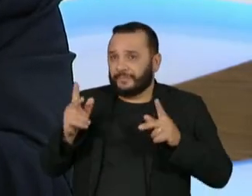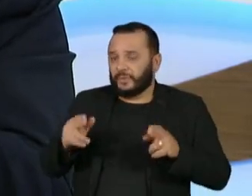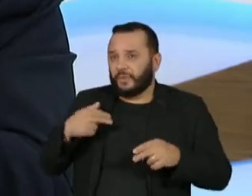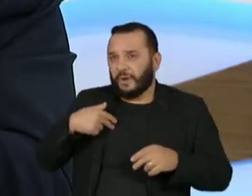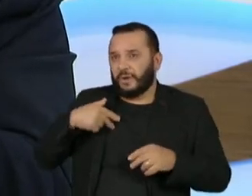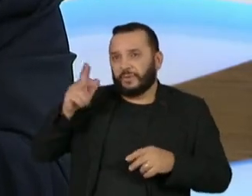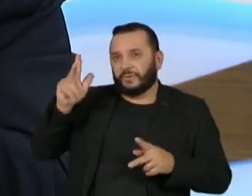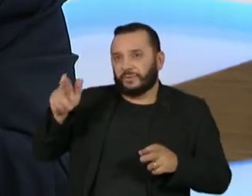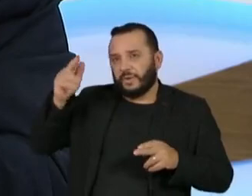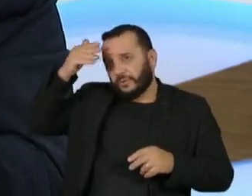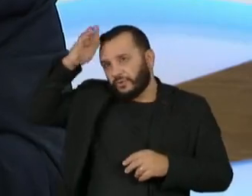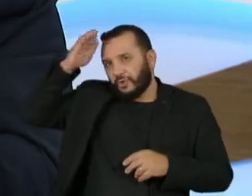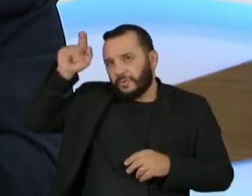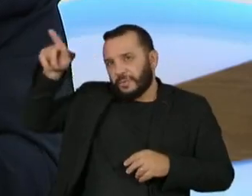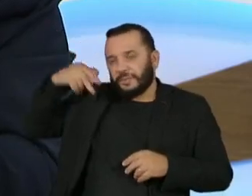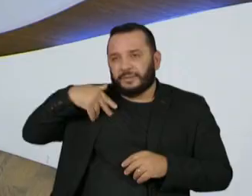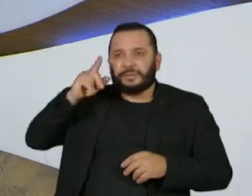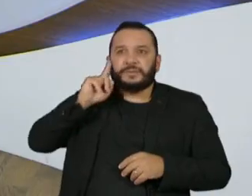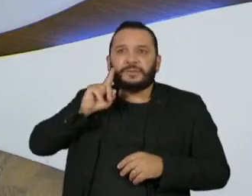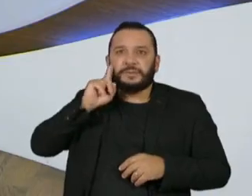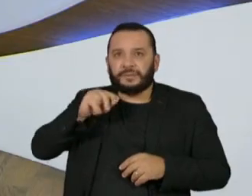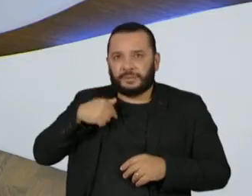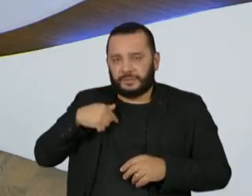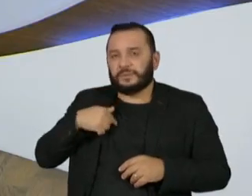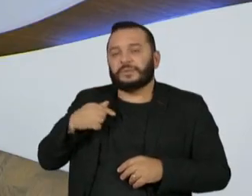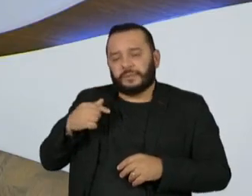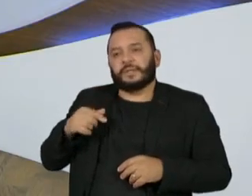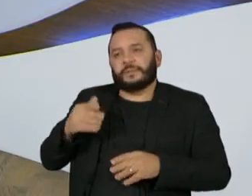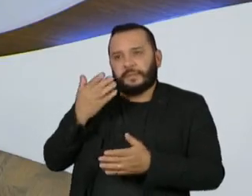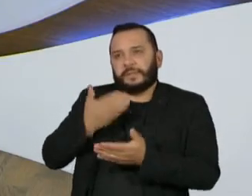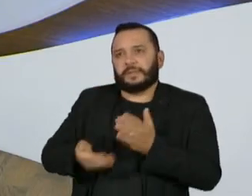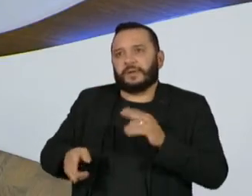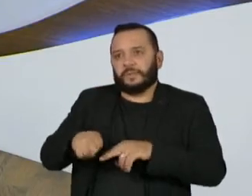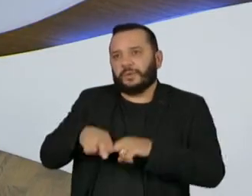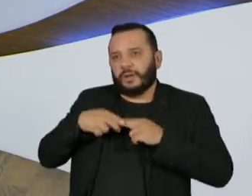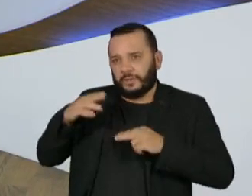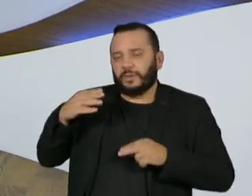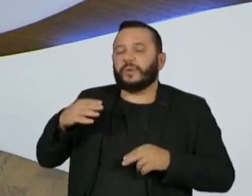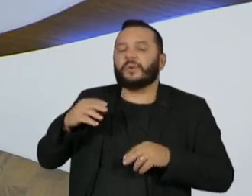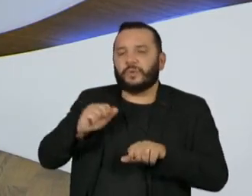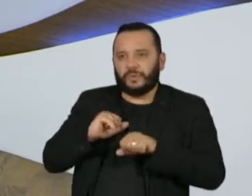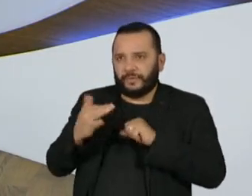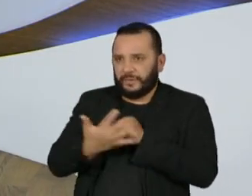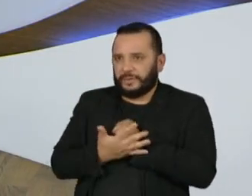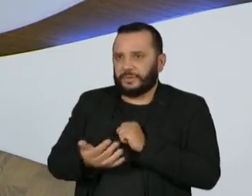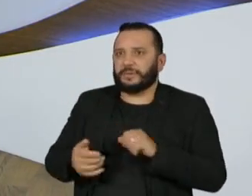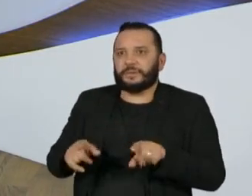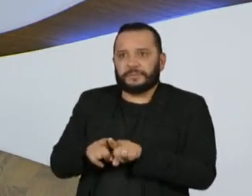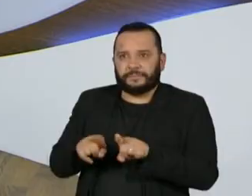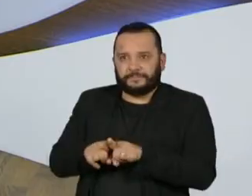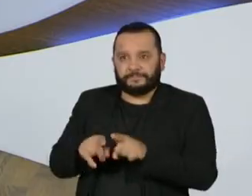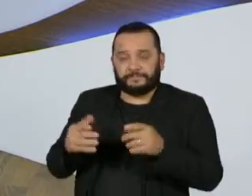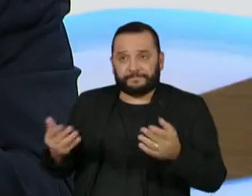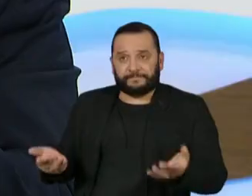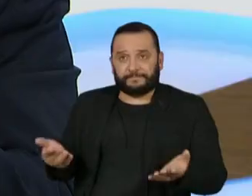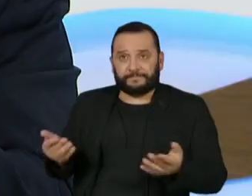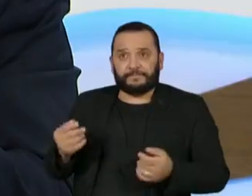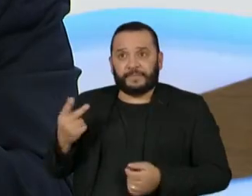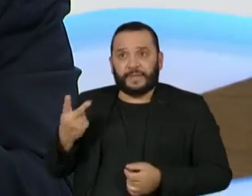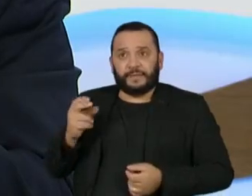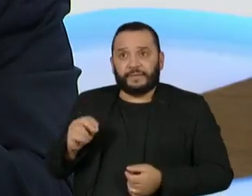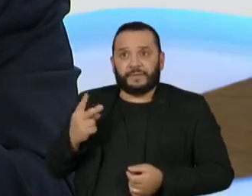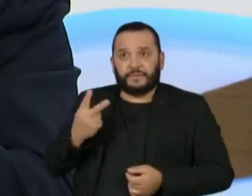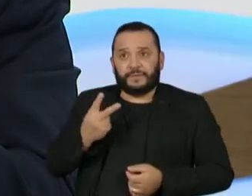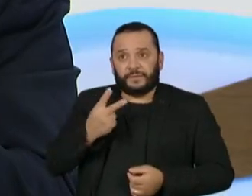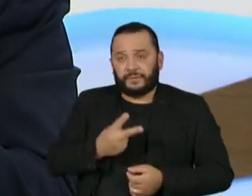Trump nos Estados Unidos. A pandemia foi fundamental para a derrota dele, ou a gestão da pandemia àquela altura. Mas você tem toda a razão que ao longo de